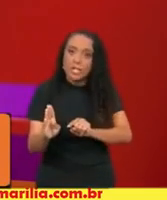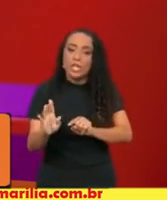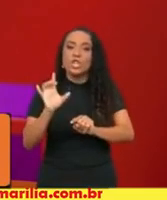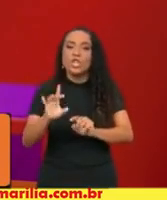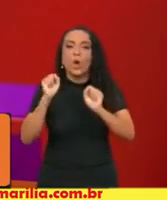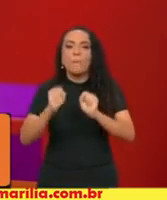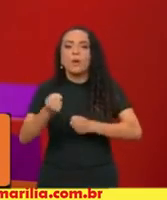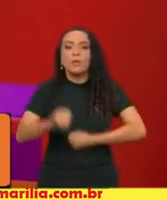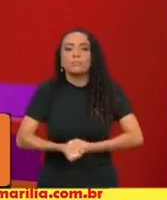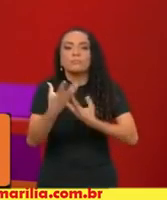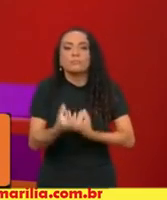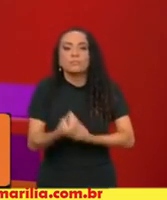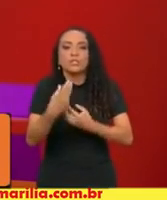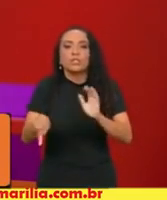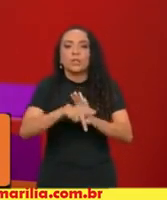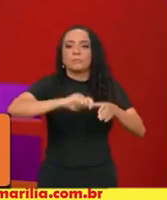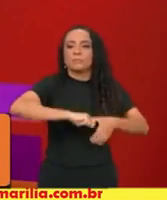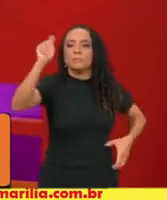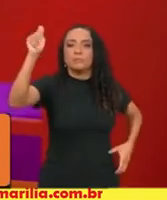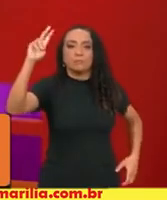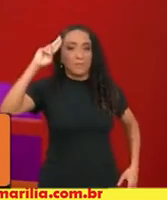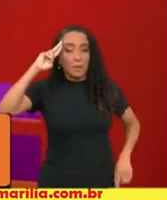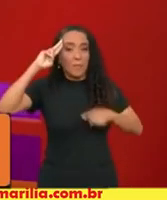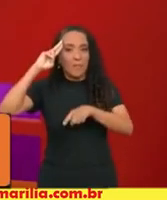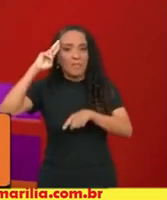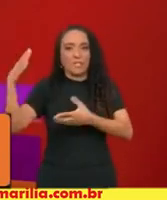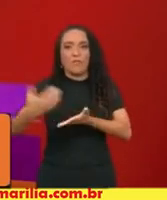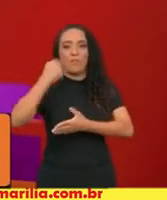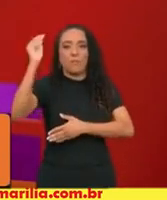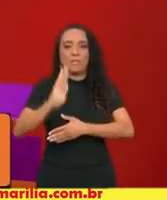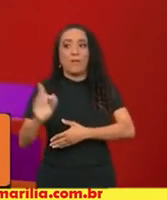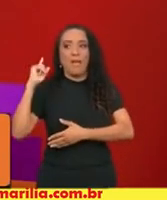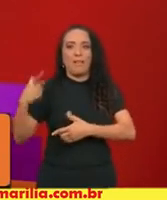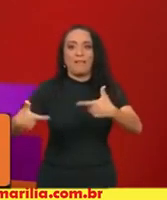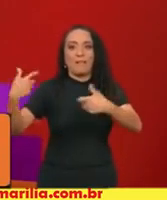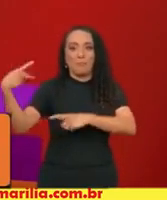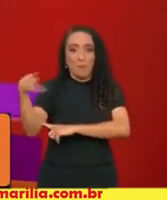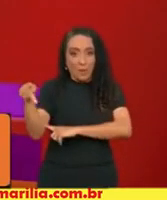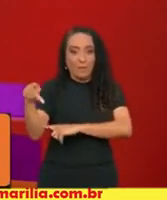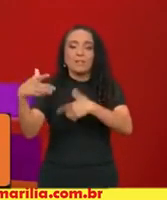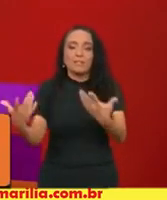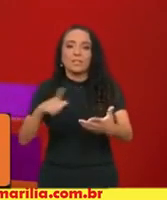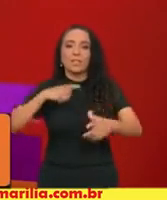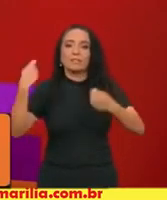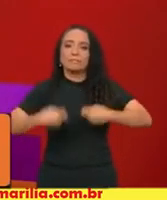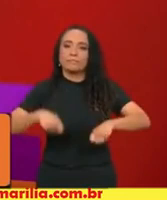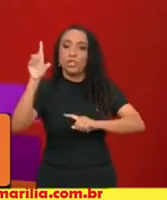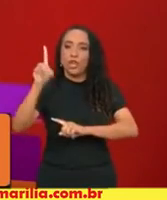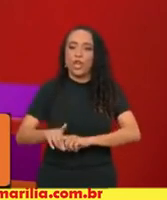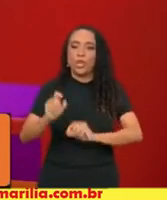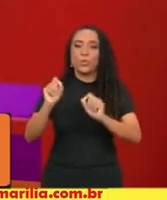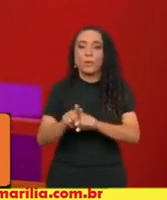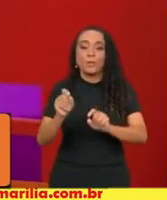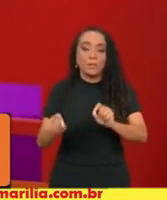pode expressar-se pela espada, pelos militares, porque os militares salvaram o Brasil na Guerra do Paraguai. Portanto, tem o dever e o direito, ao